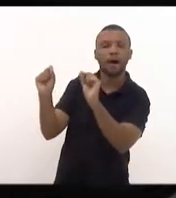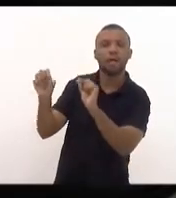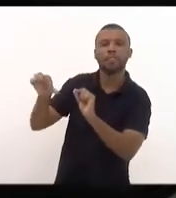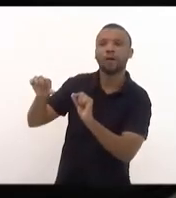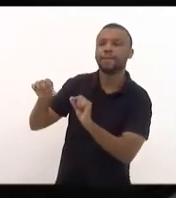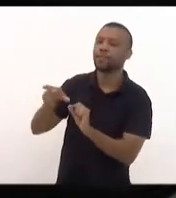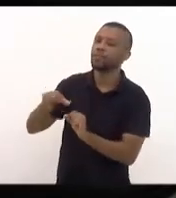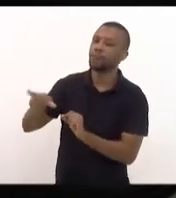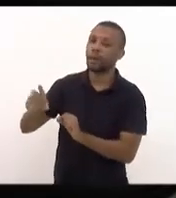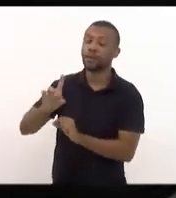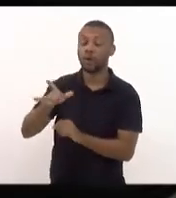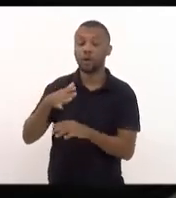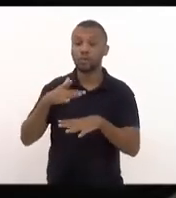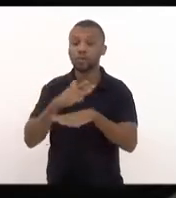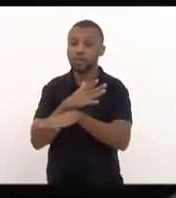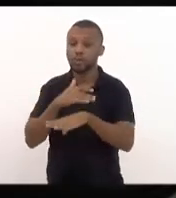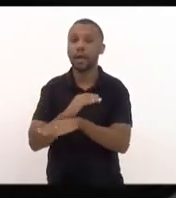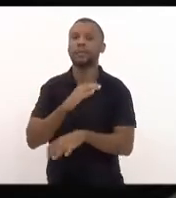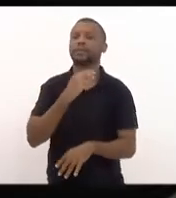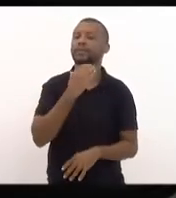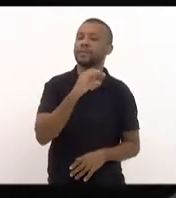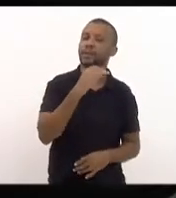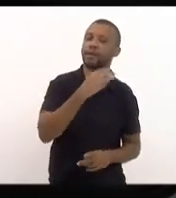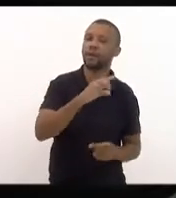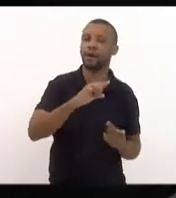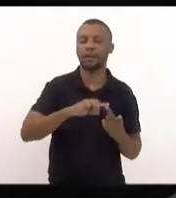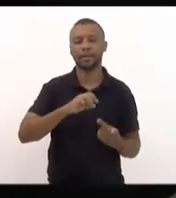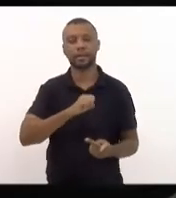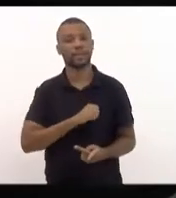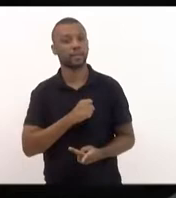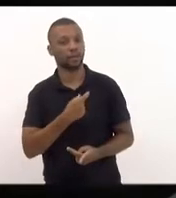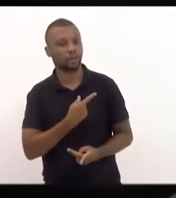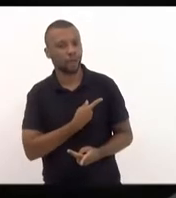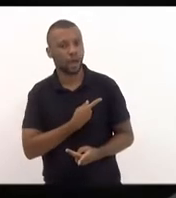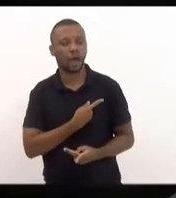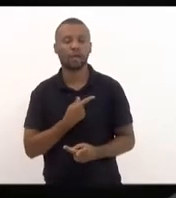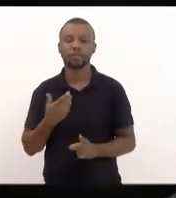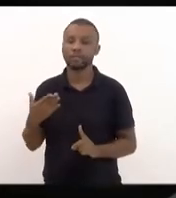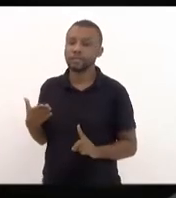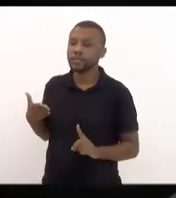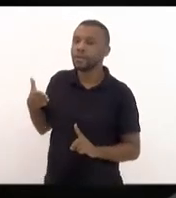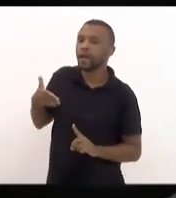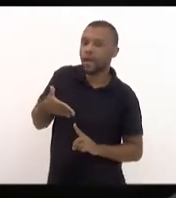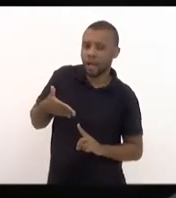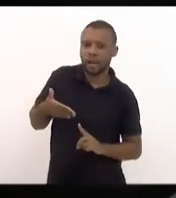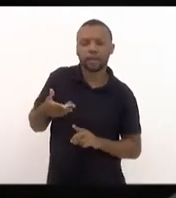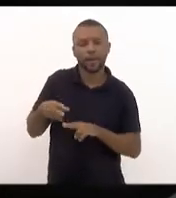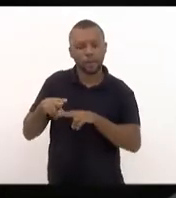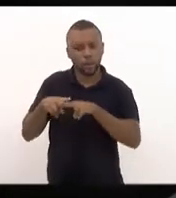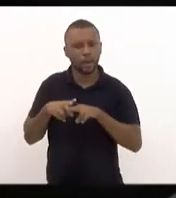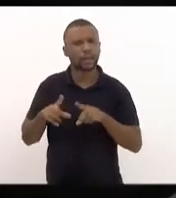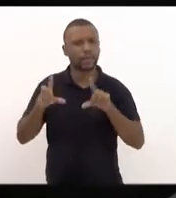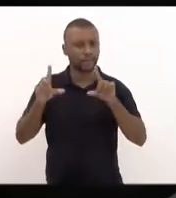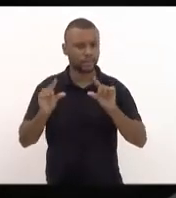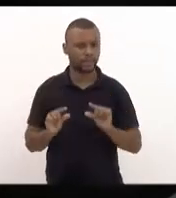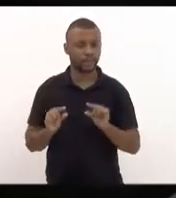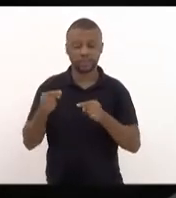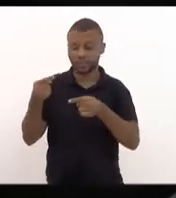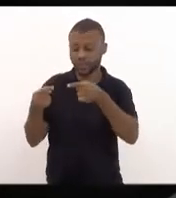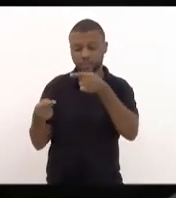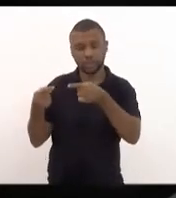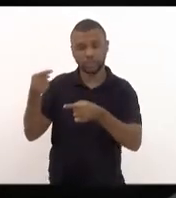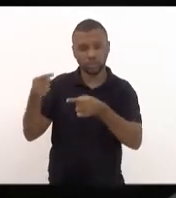impacta a nossa cidade, Niterói, sem impacta dúvida. São Gonçalo diretamente, por causa da diminuição. Claro. Então, essa discussão,